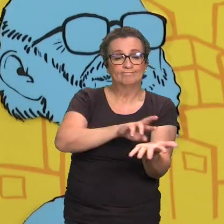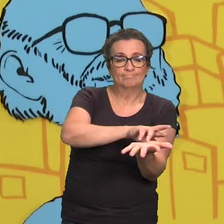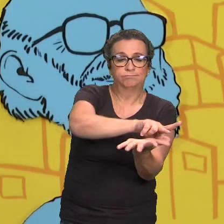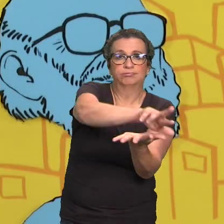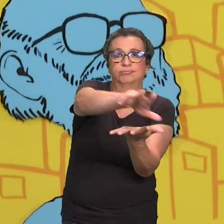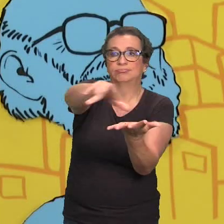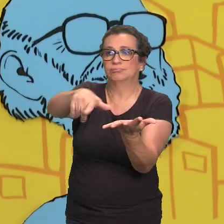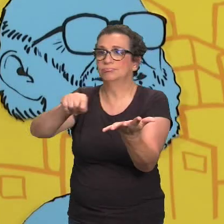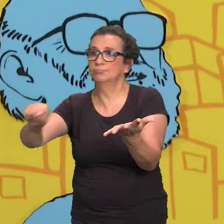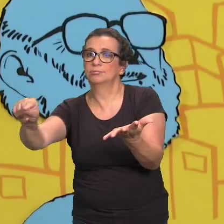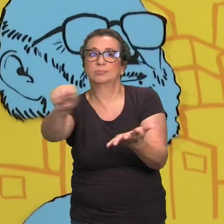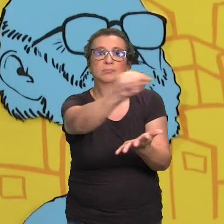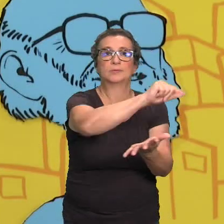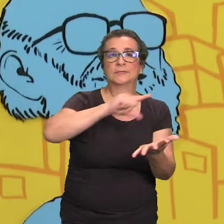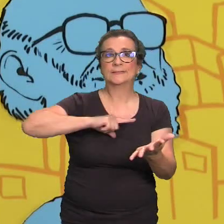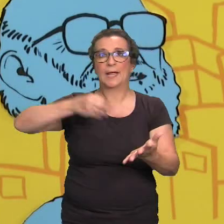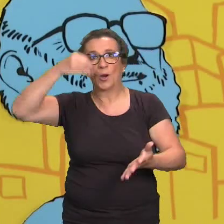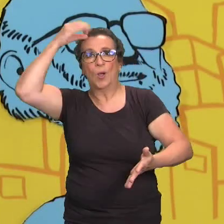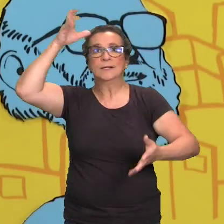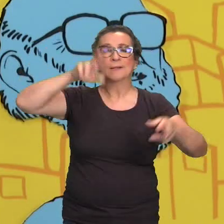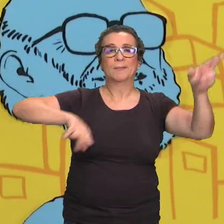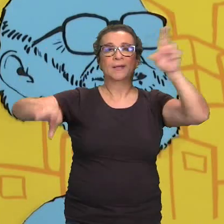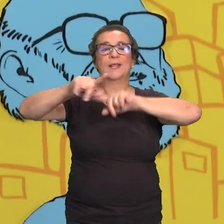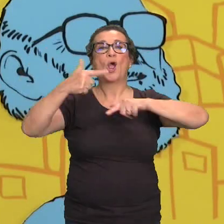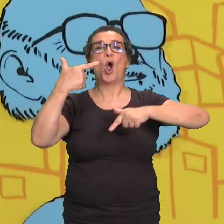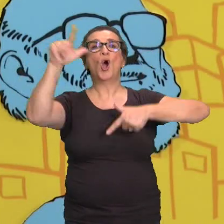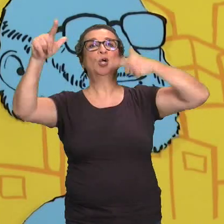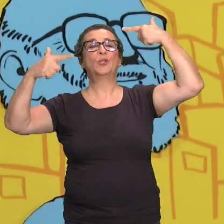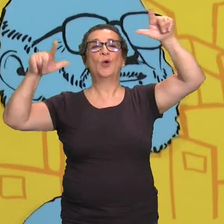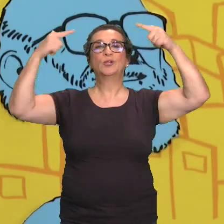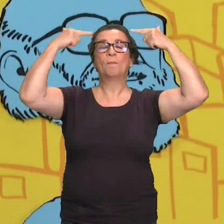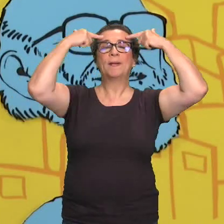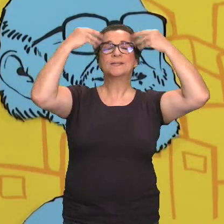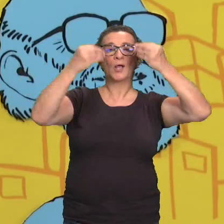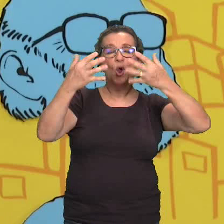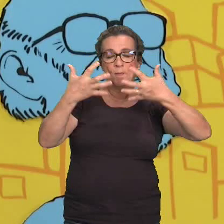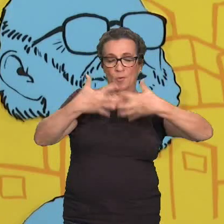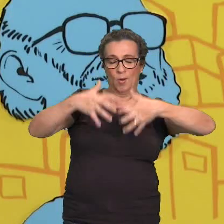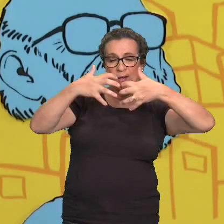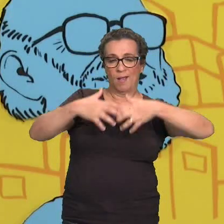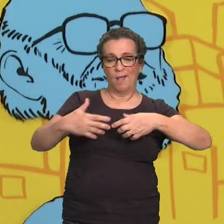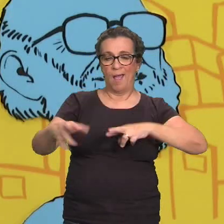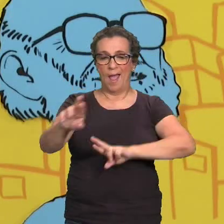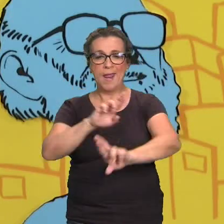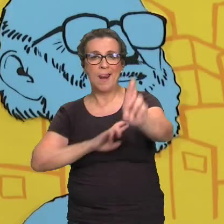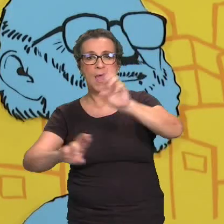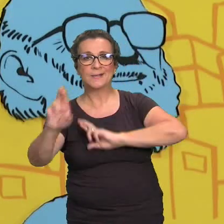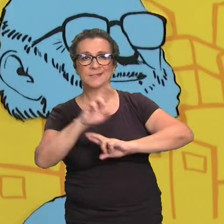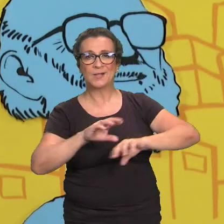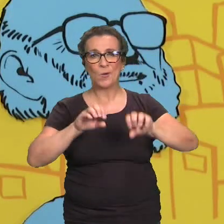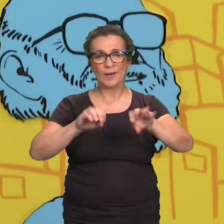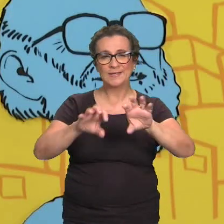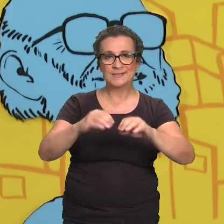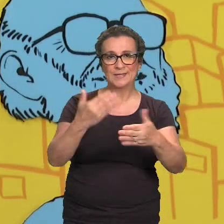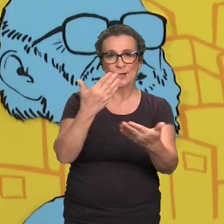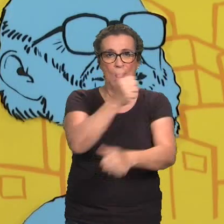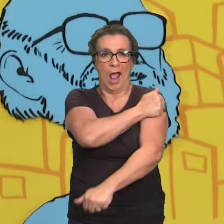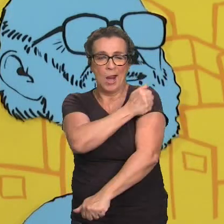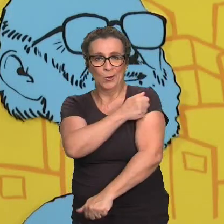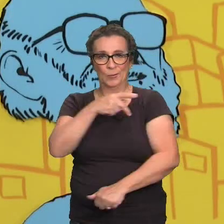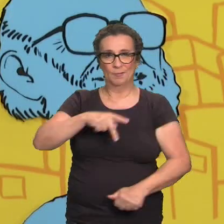de conhecimentos e de outros modos de pensar a relação de ensino com os estudantes, pensando na